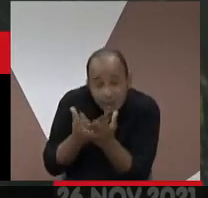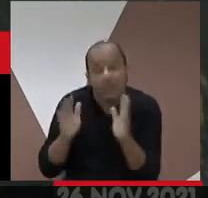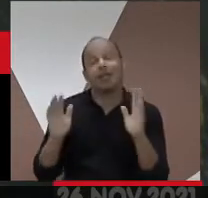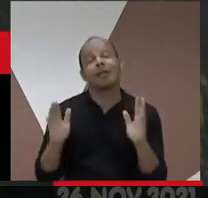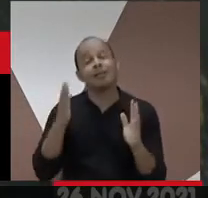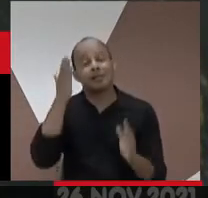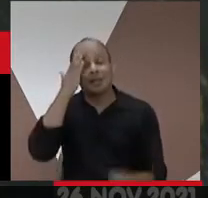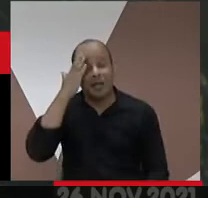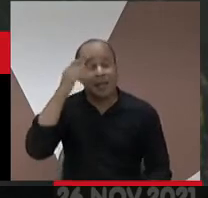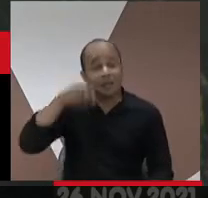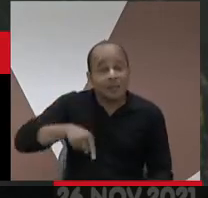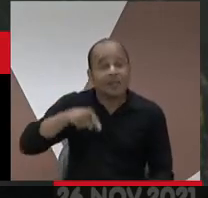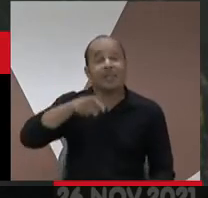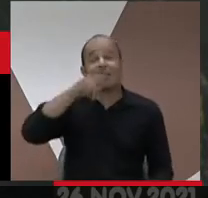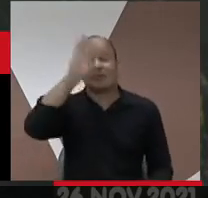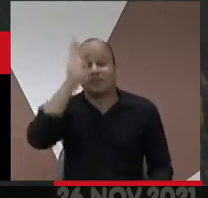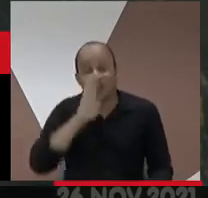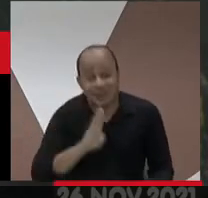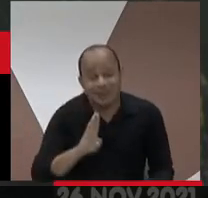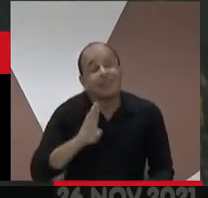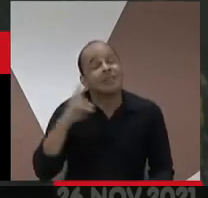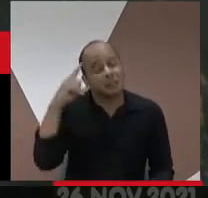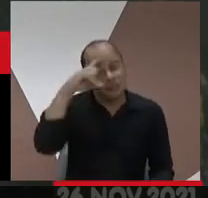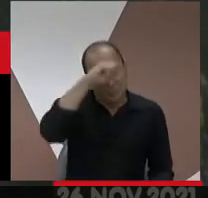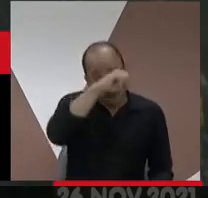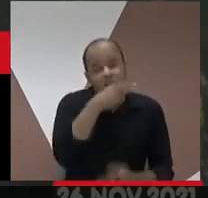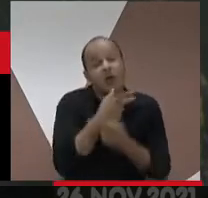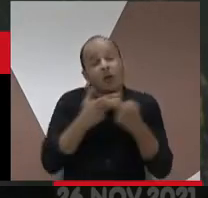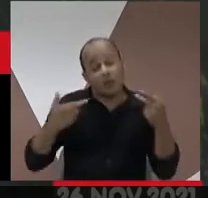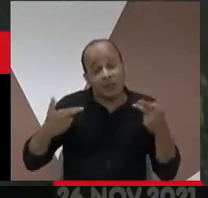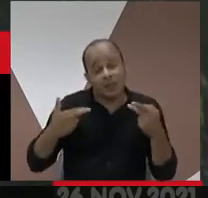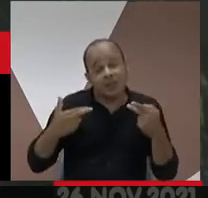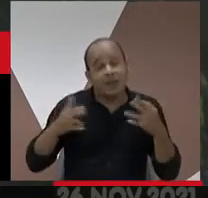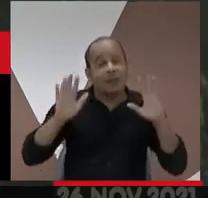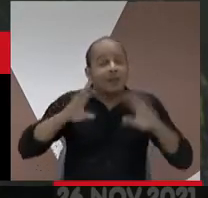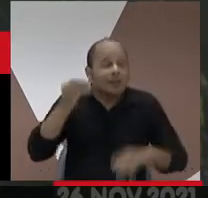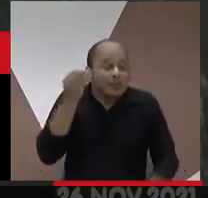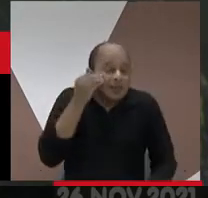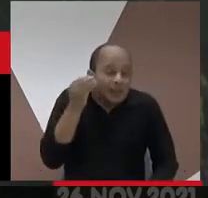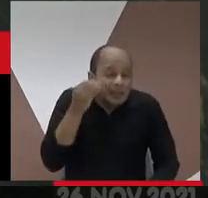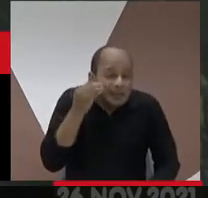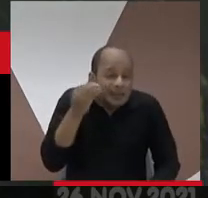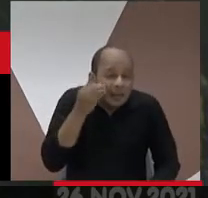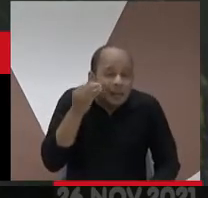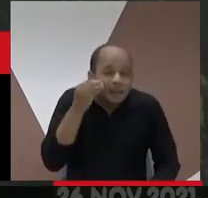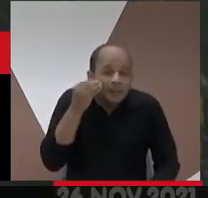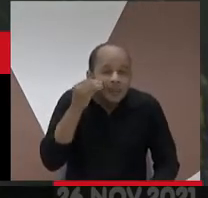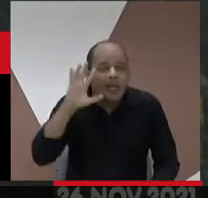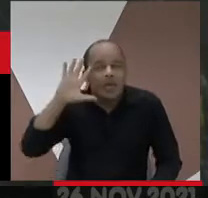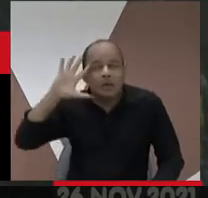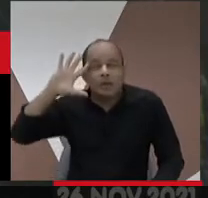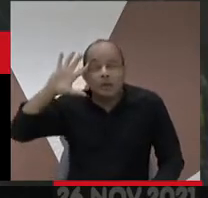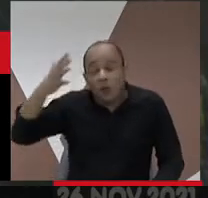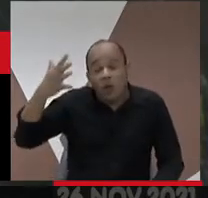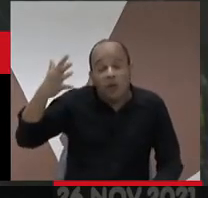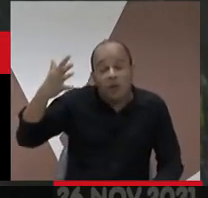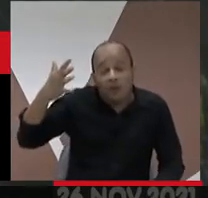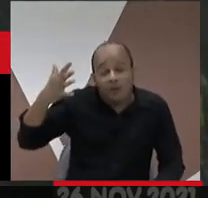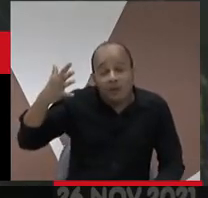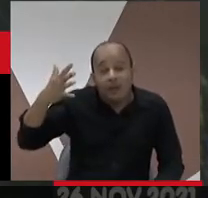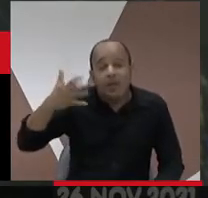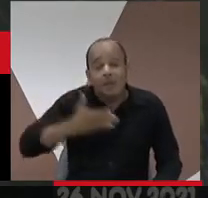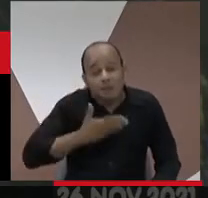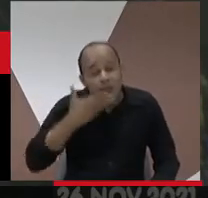nesse país. Vamos tentar alinhar tudo que todo mundo falou, vamos tentar convergir, vamos tentar sair com o melhor